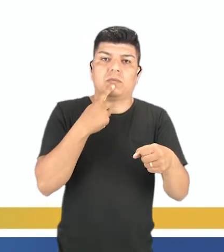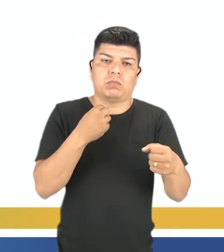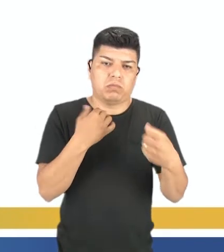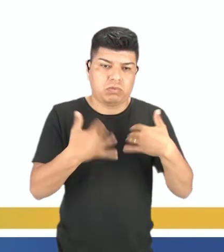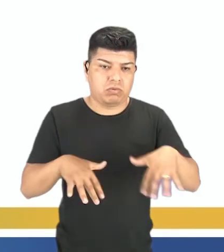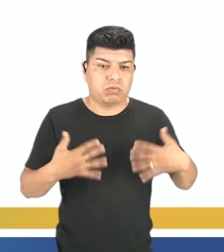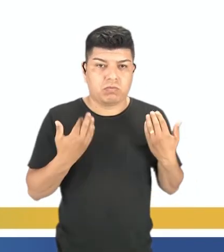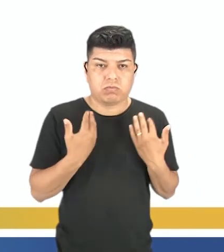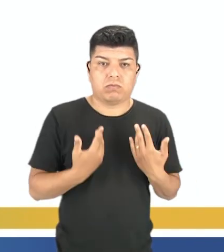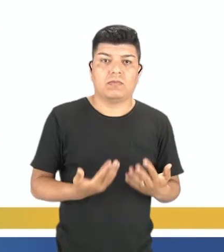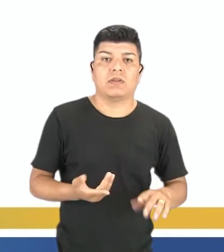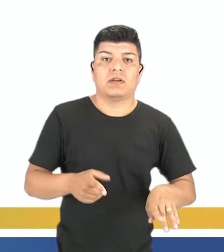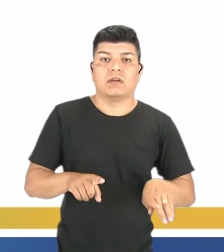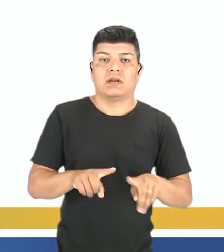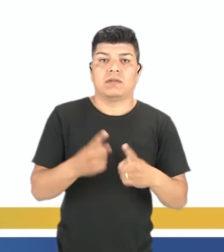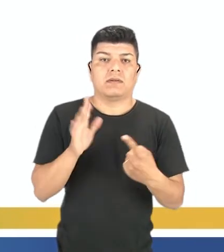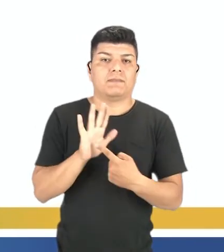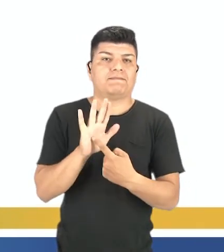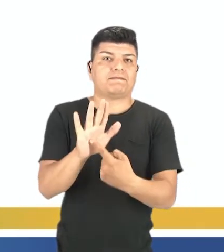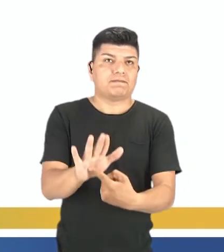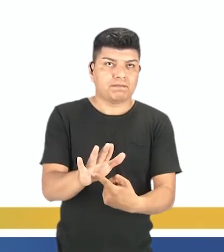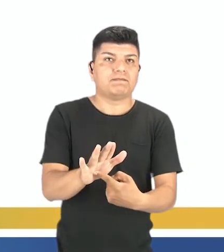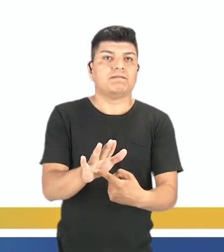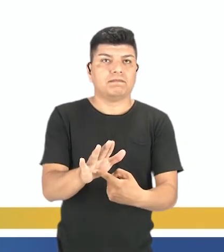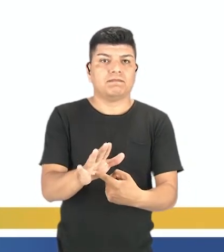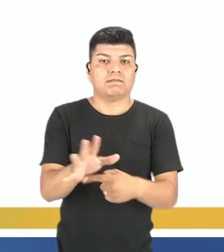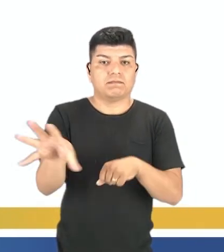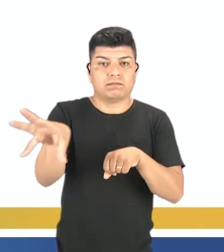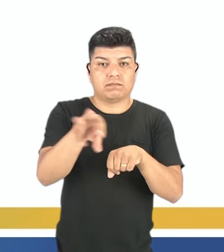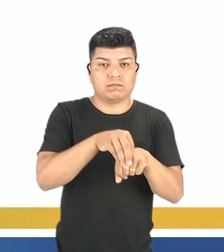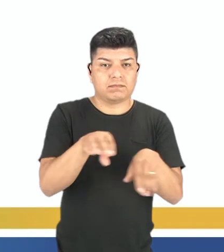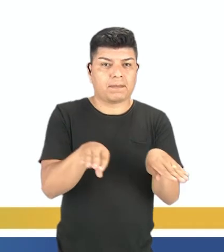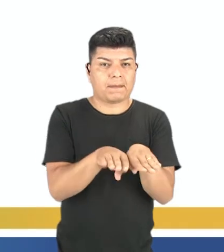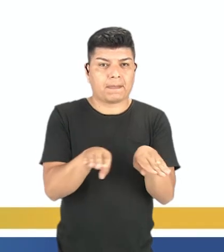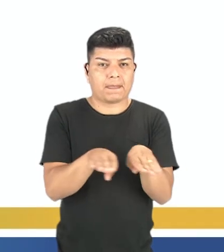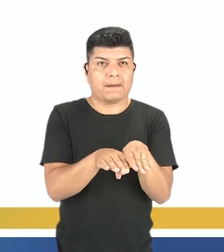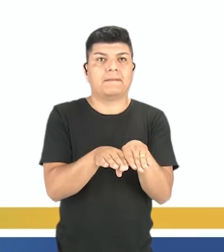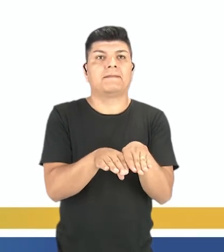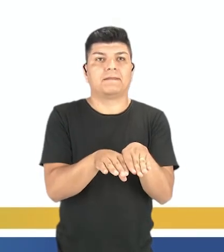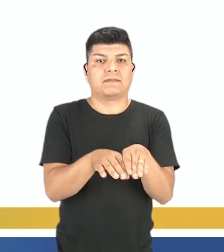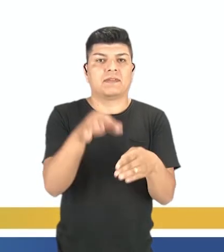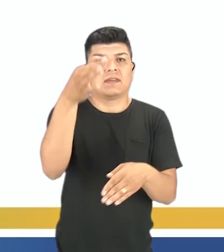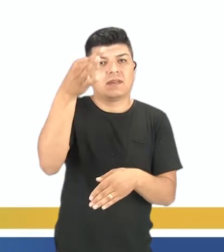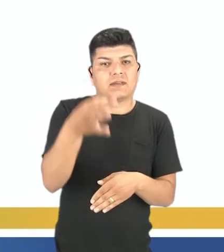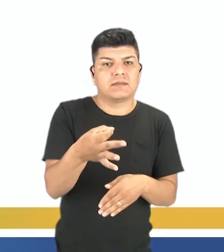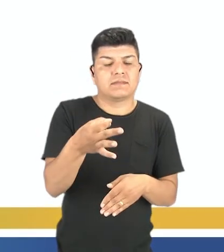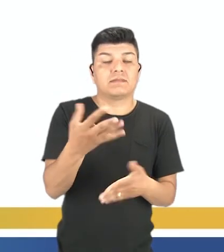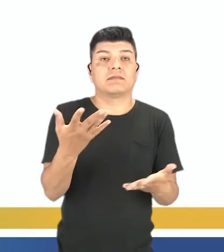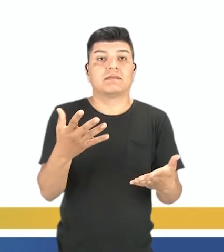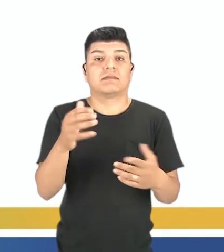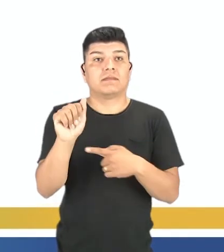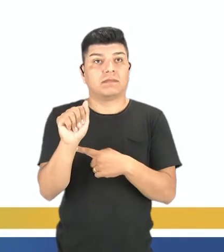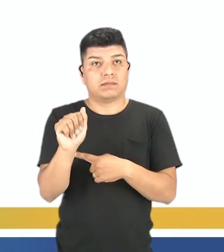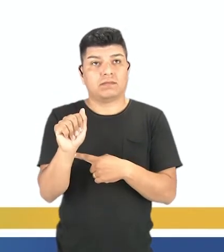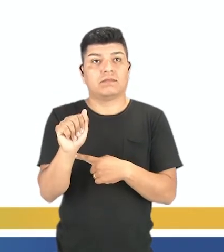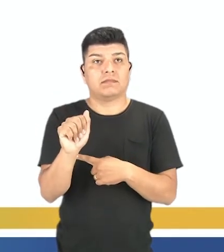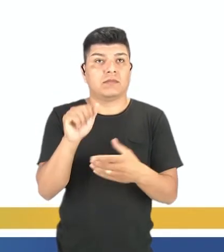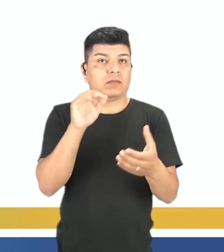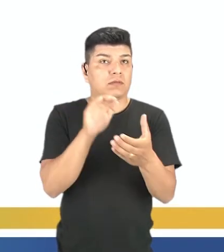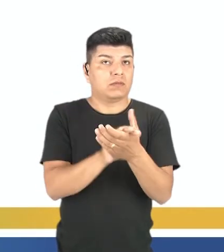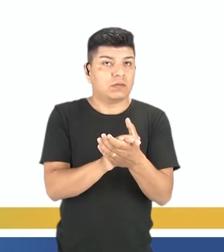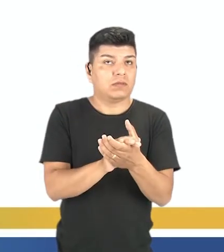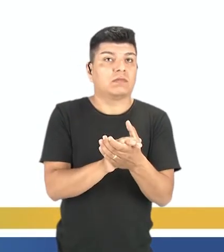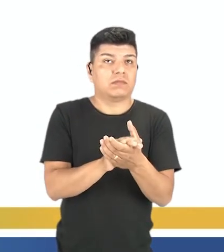hemorragias abundantes. Com base nesse enunciado e nos conhecimentos, né, é correto afirmar que, letra A,